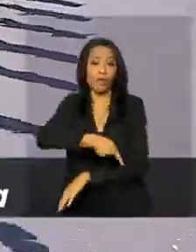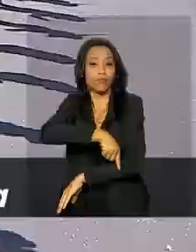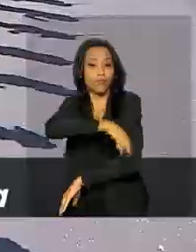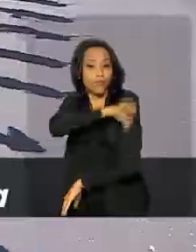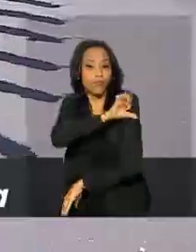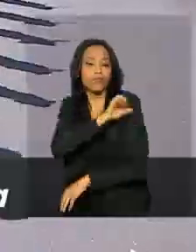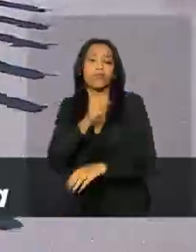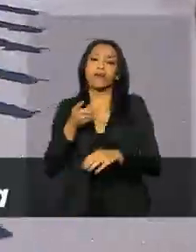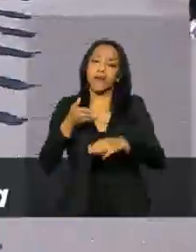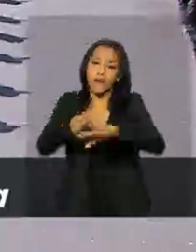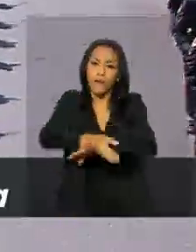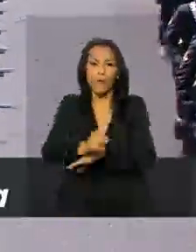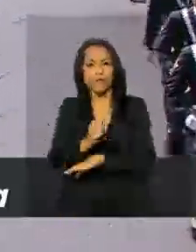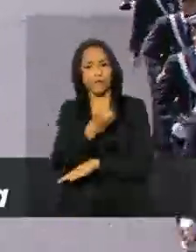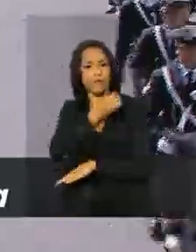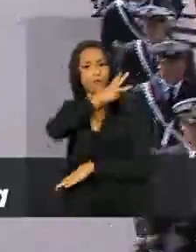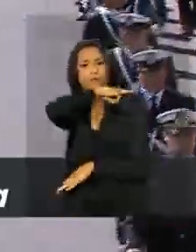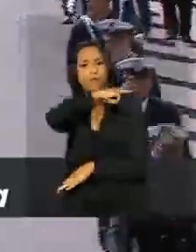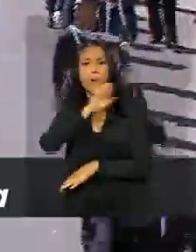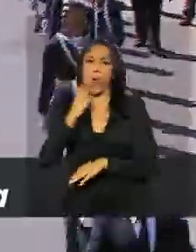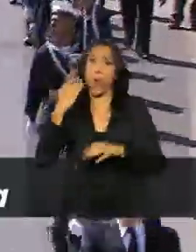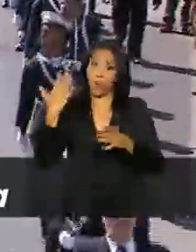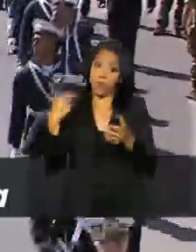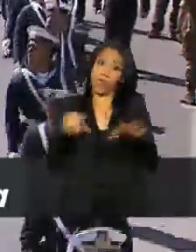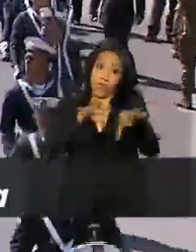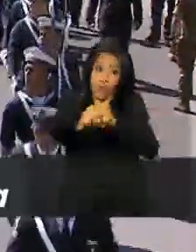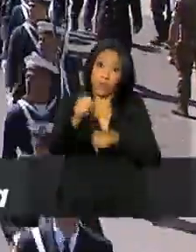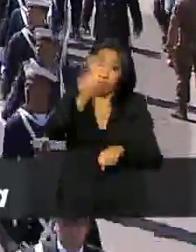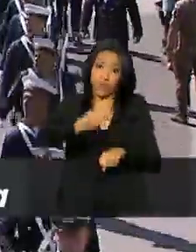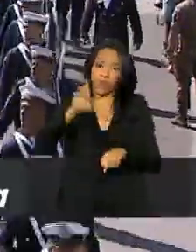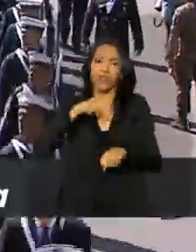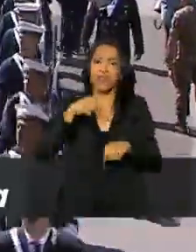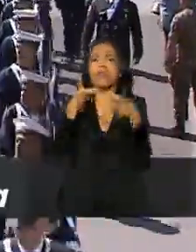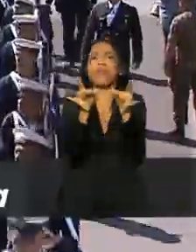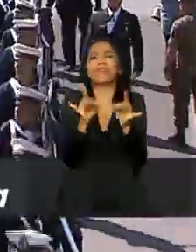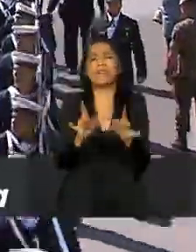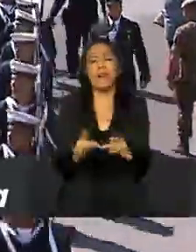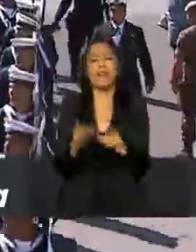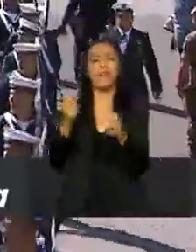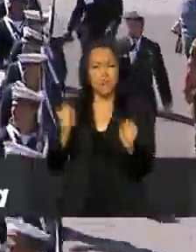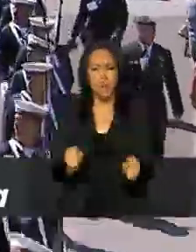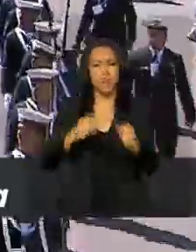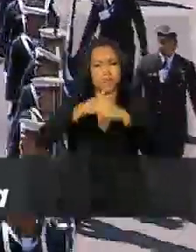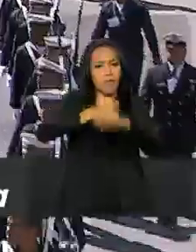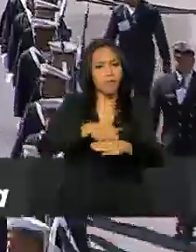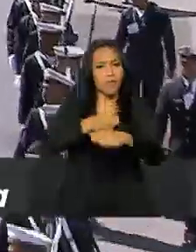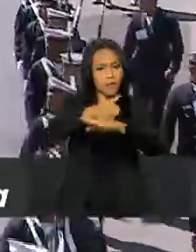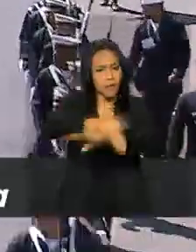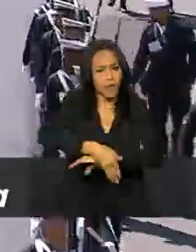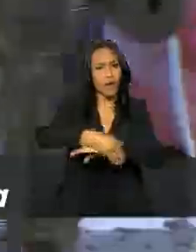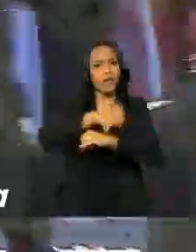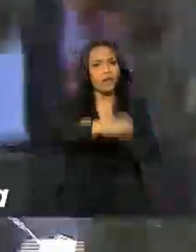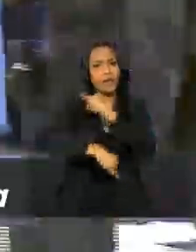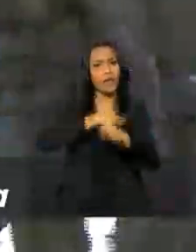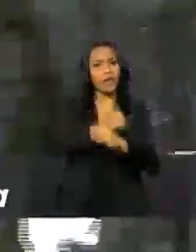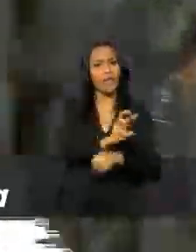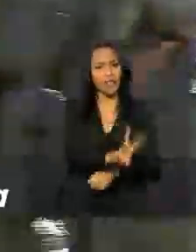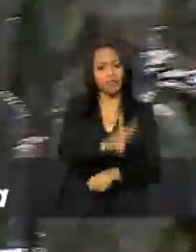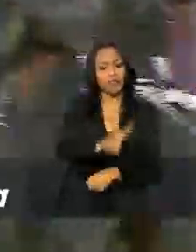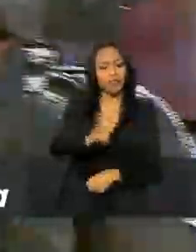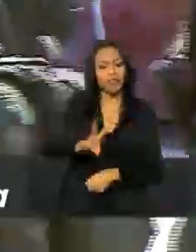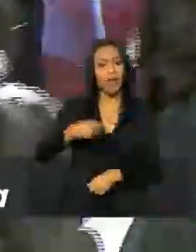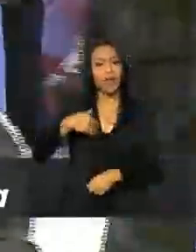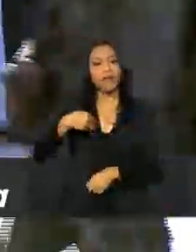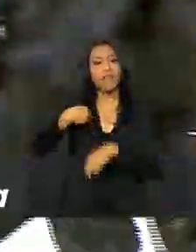superior. Então basta acessar a página da Marinha, tem lá todos os detalhes para poder saber como ingressar na Marinha do Brasil. Tá certo.